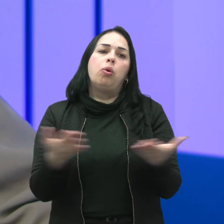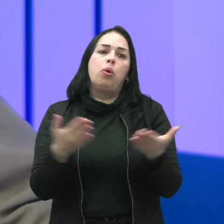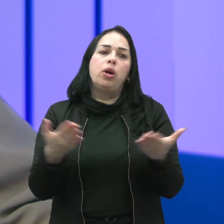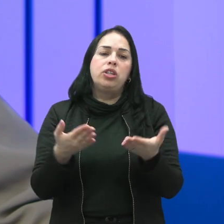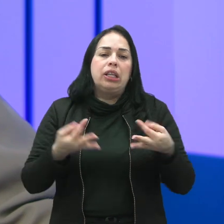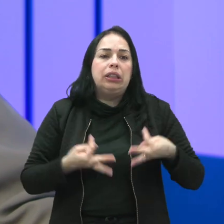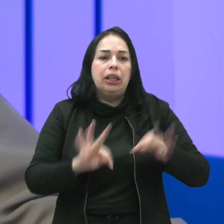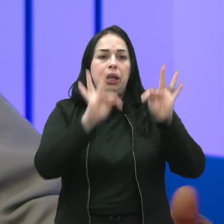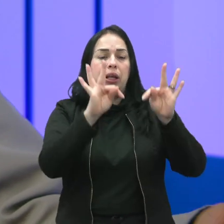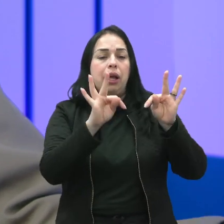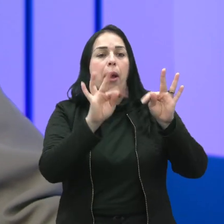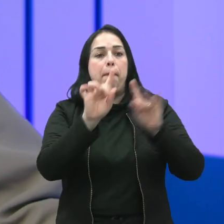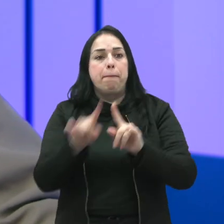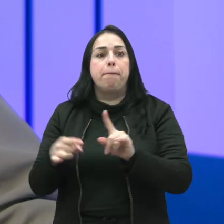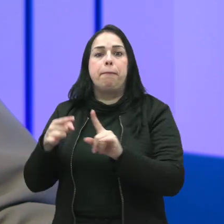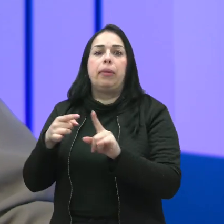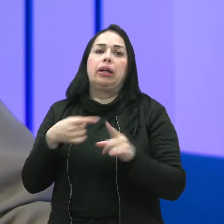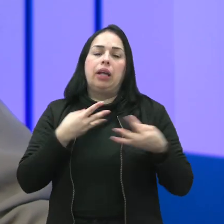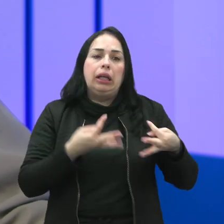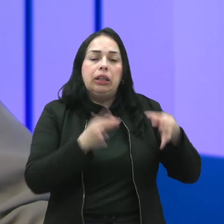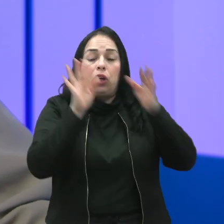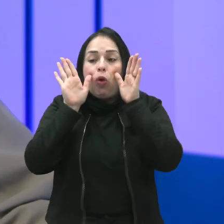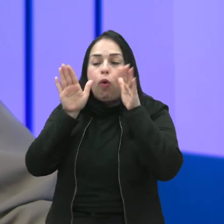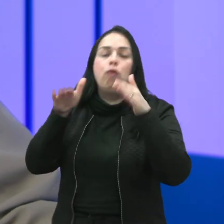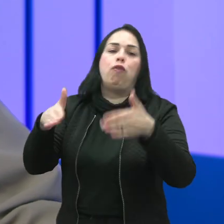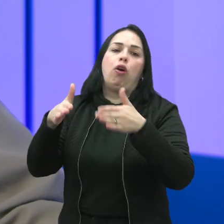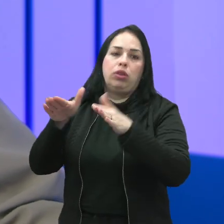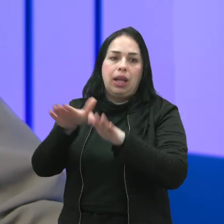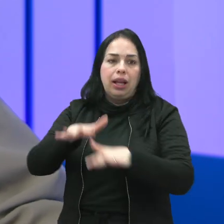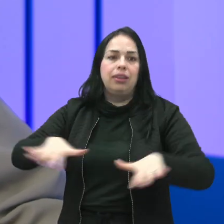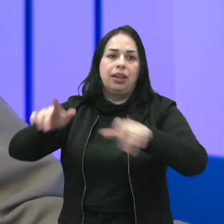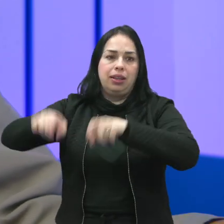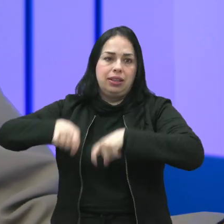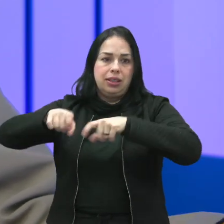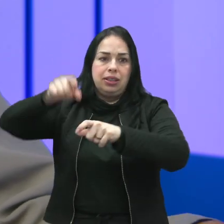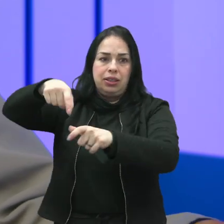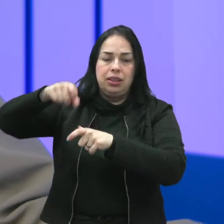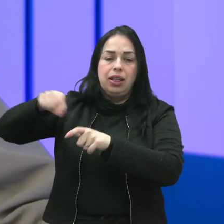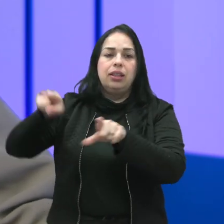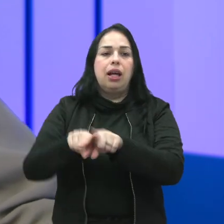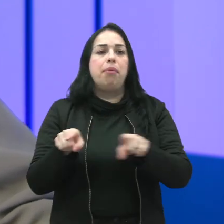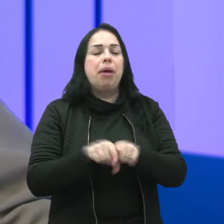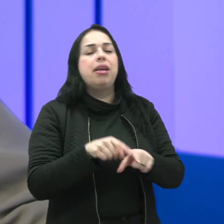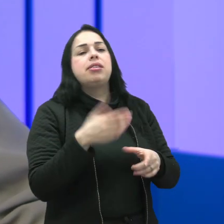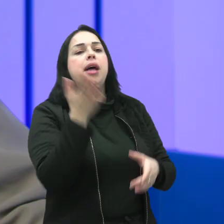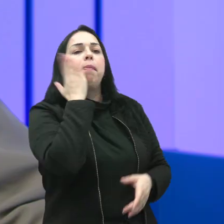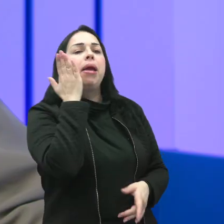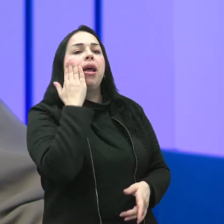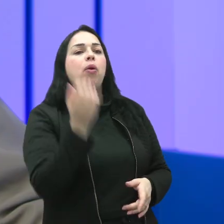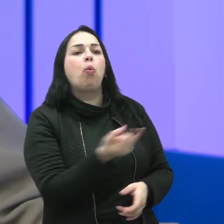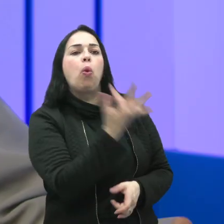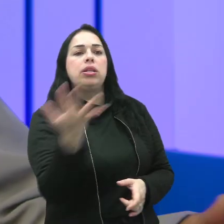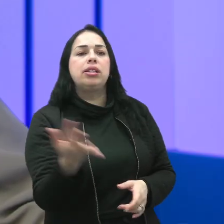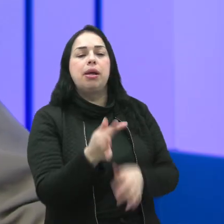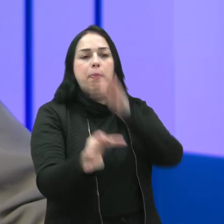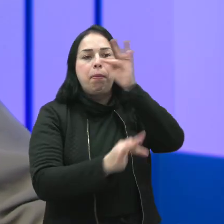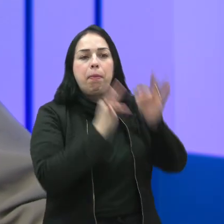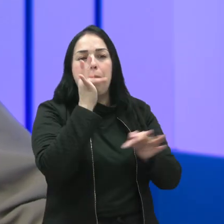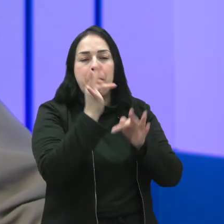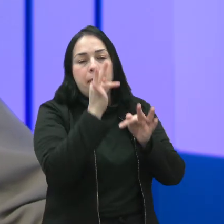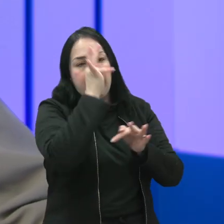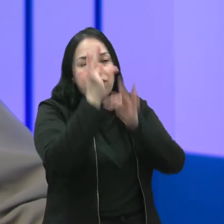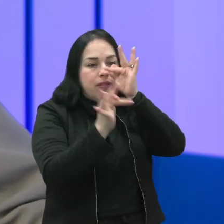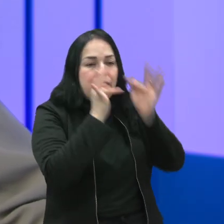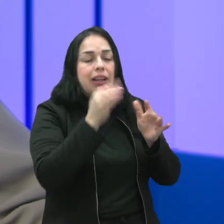larga escala, a gente precisa de um outro tipo de tecnologia que vai voltado para a agricultura familiar. E trabalhar com a diversidade maior de planta que a gente tem, né? Se a gente for ver a nossa